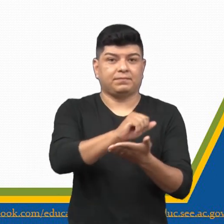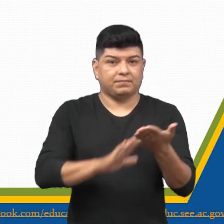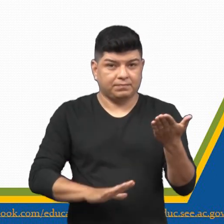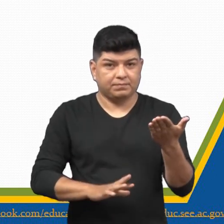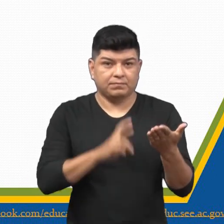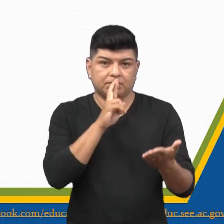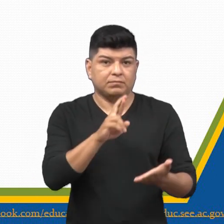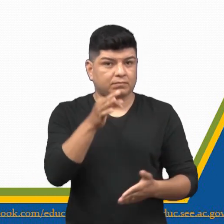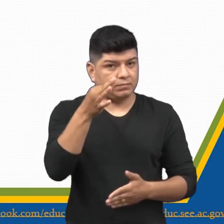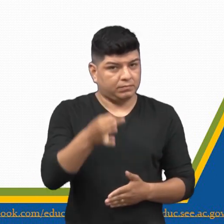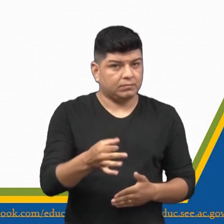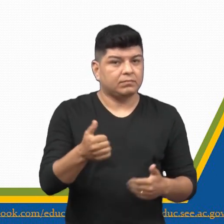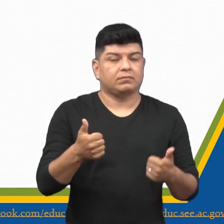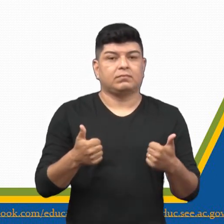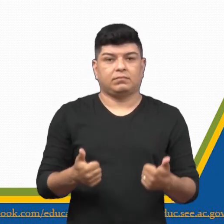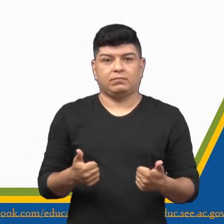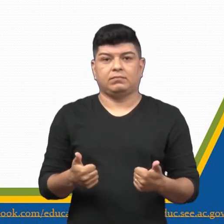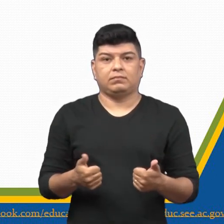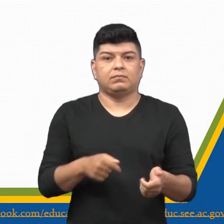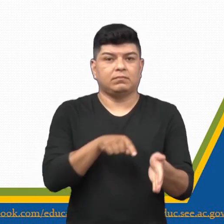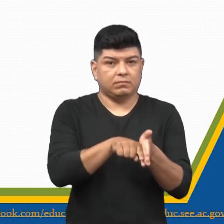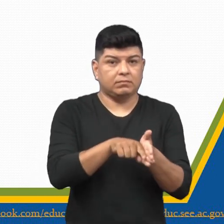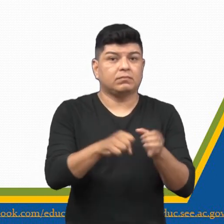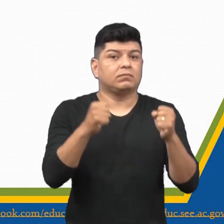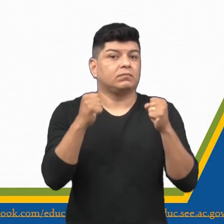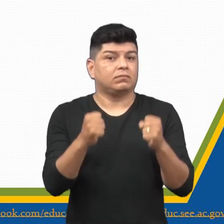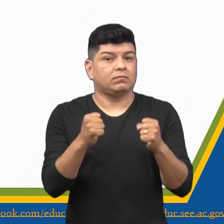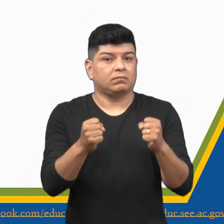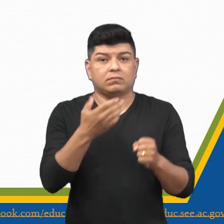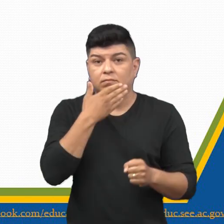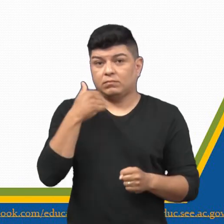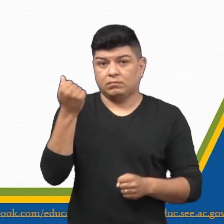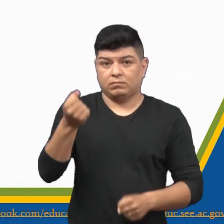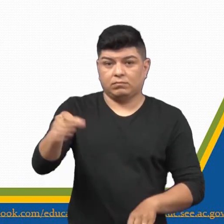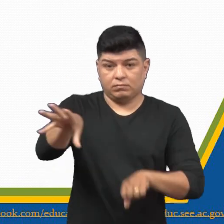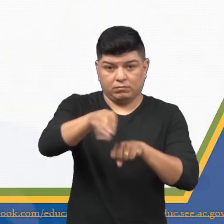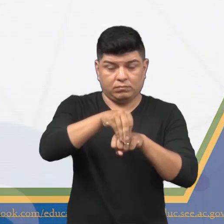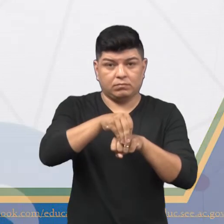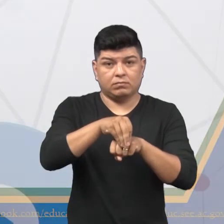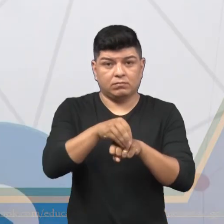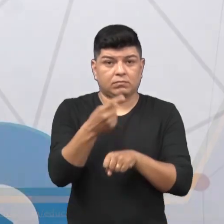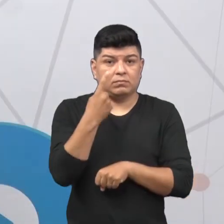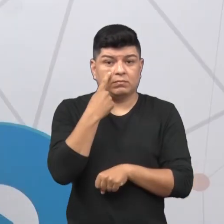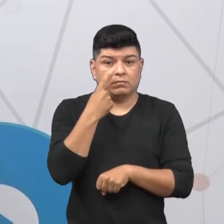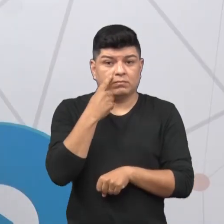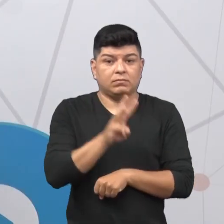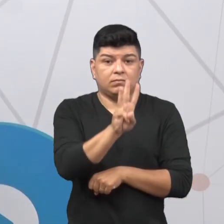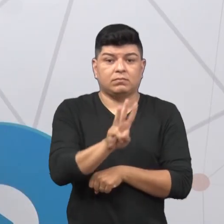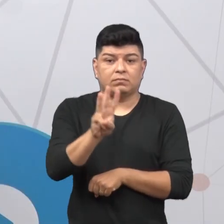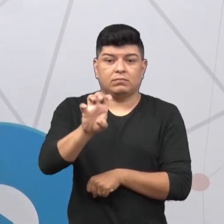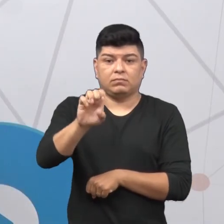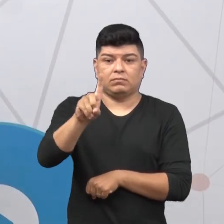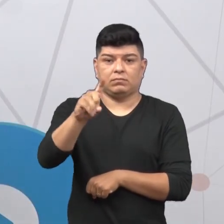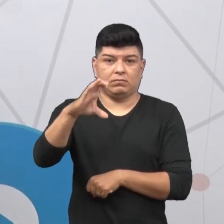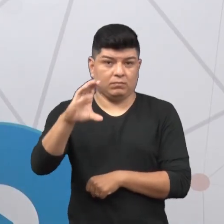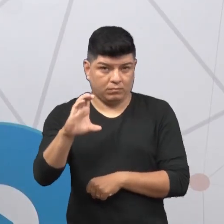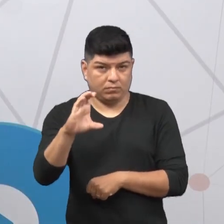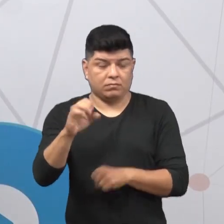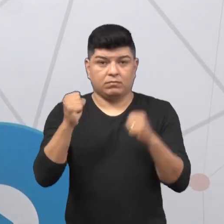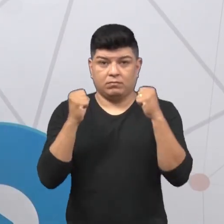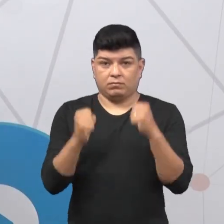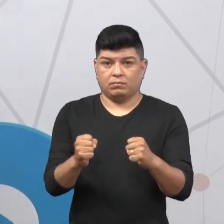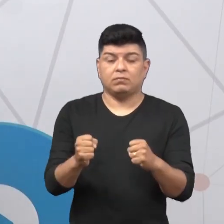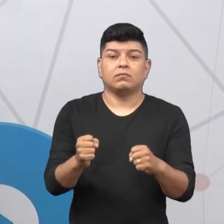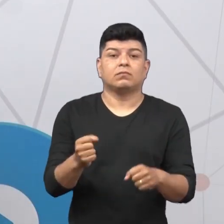gabarito, vocês podem estar acessando para aprimorar os seus conhecimentos. Observem a plataforma Eduque para que vocês possam